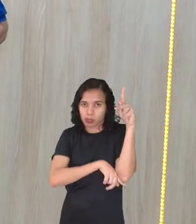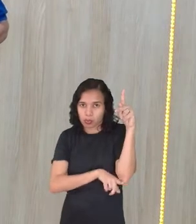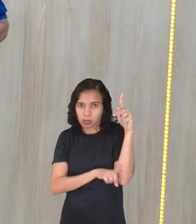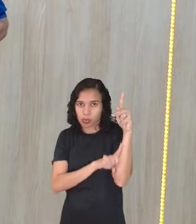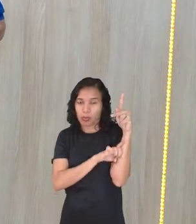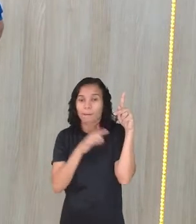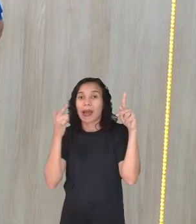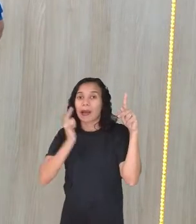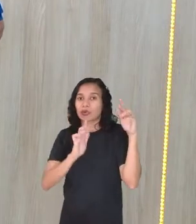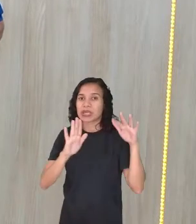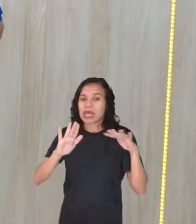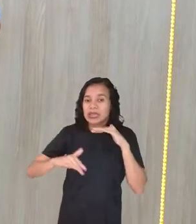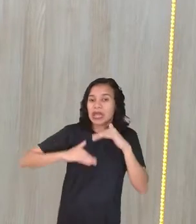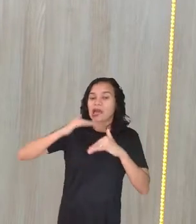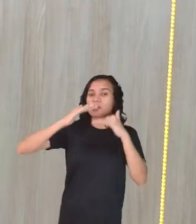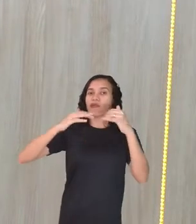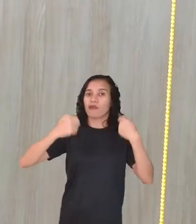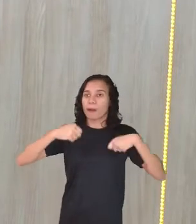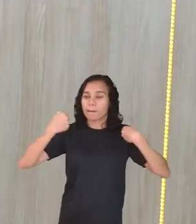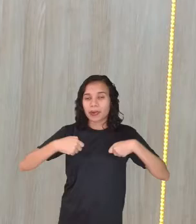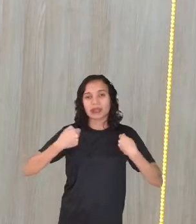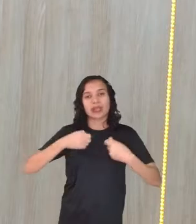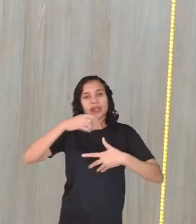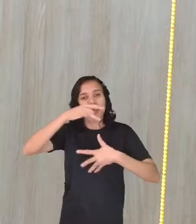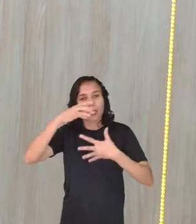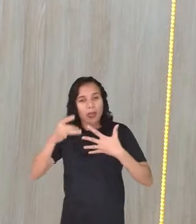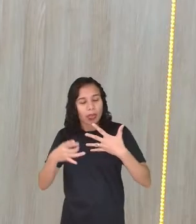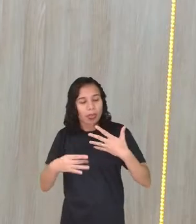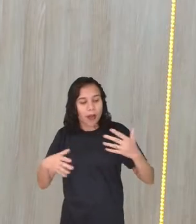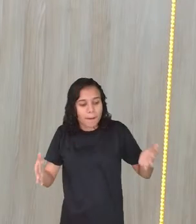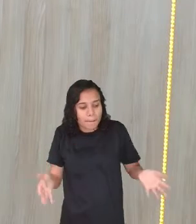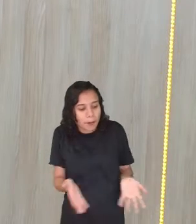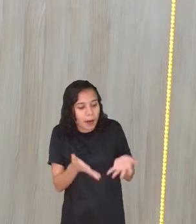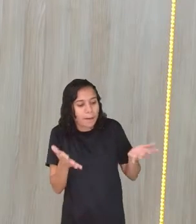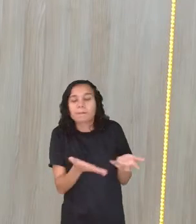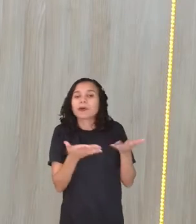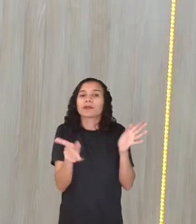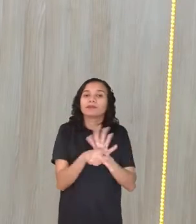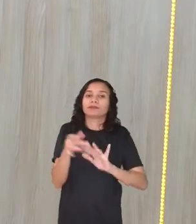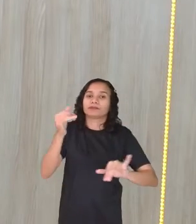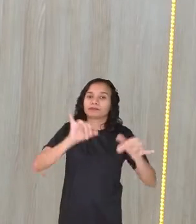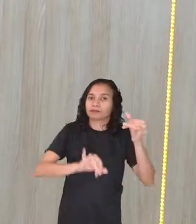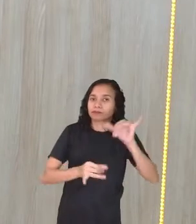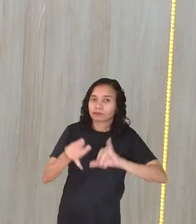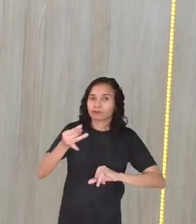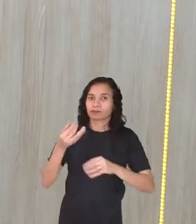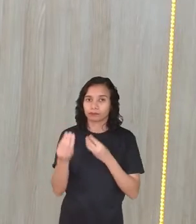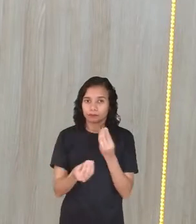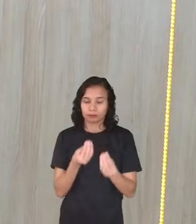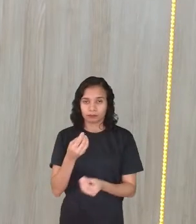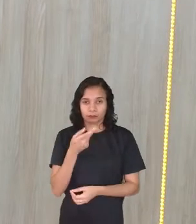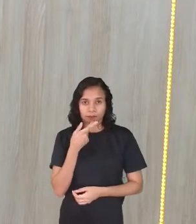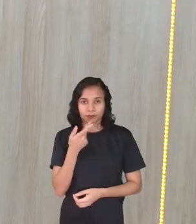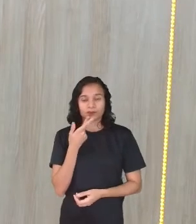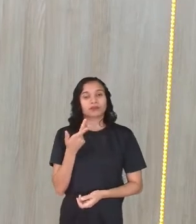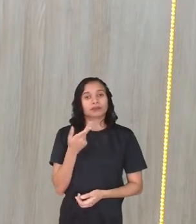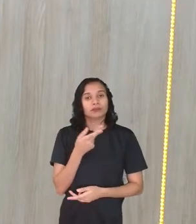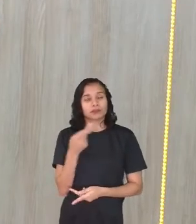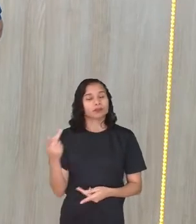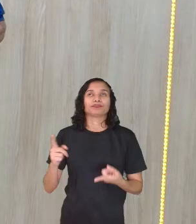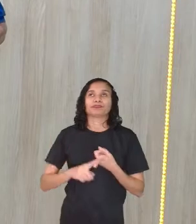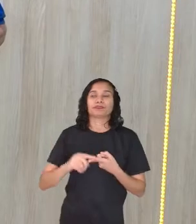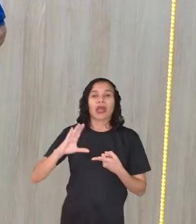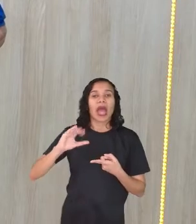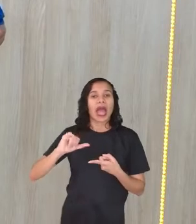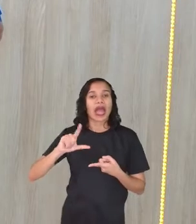vezes, de um componente, que são algumas substâncias, né? essa questão que eu estou colocando aqui para vocês, o